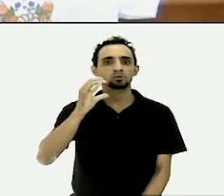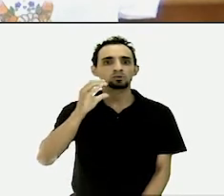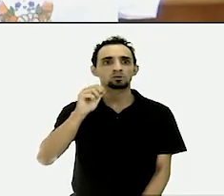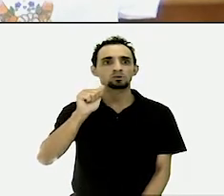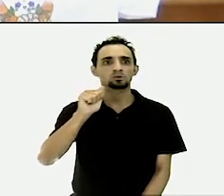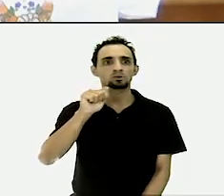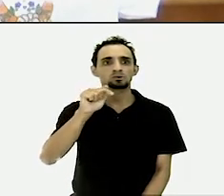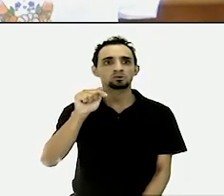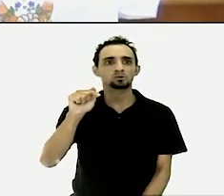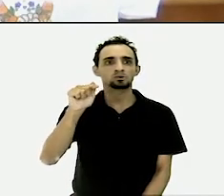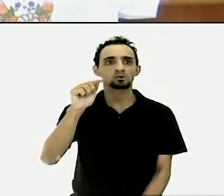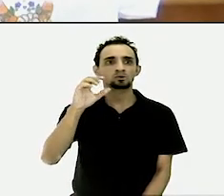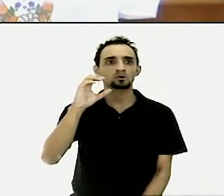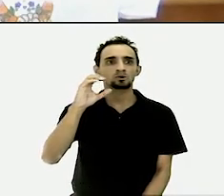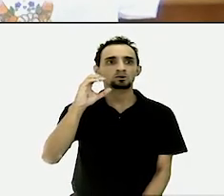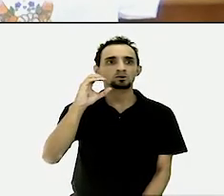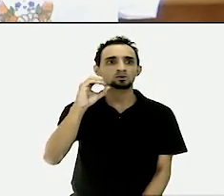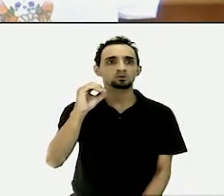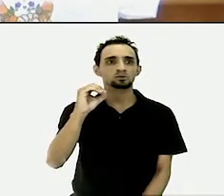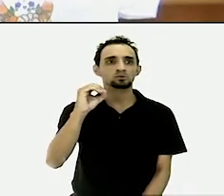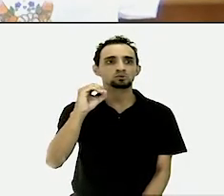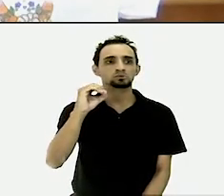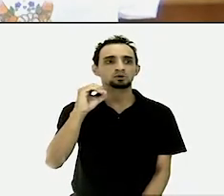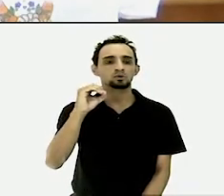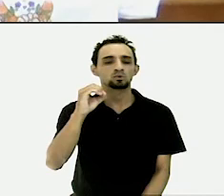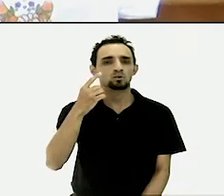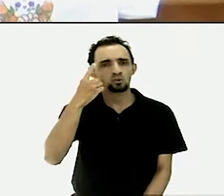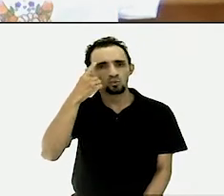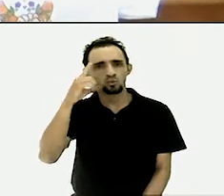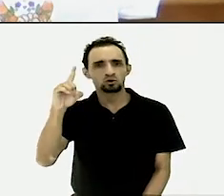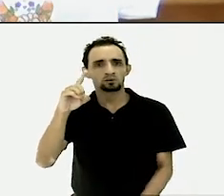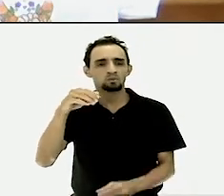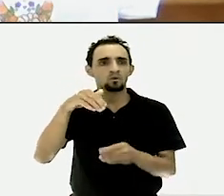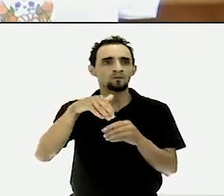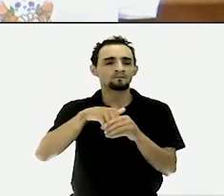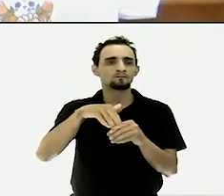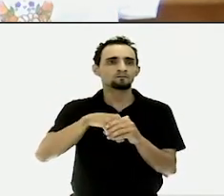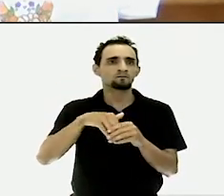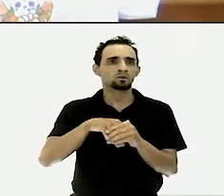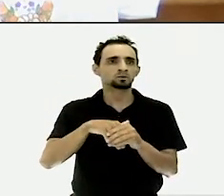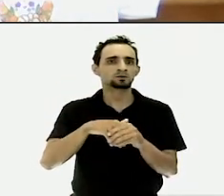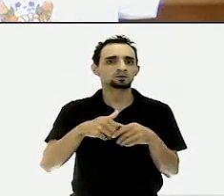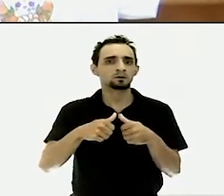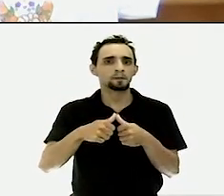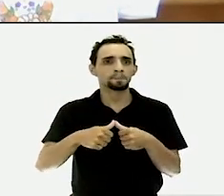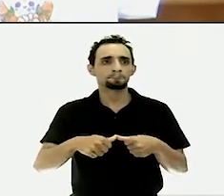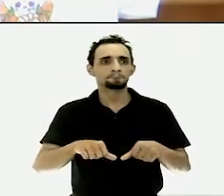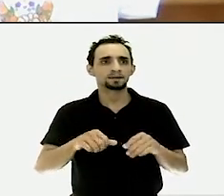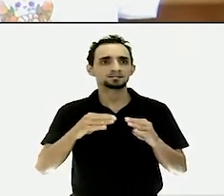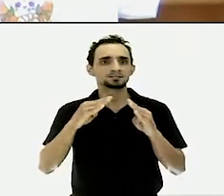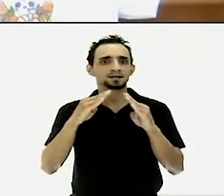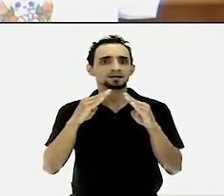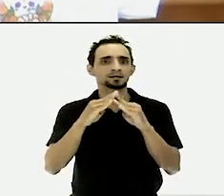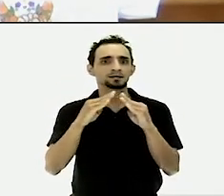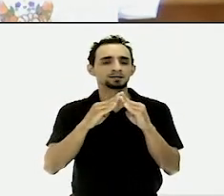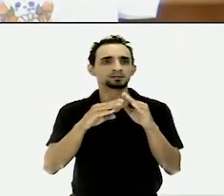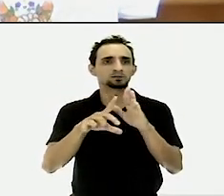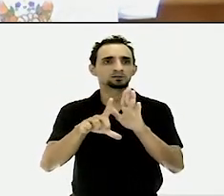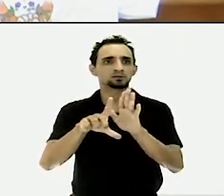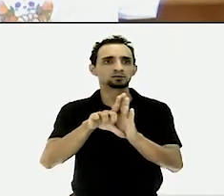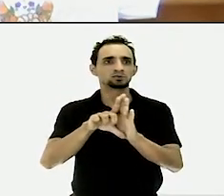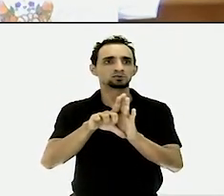em suas redes sociais uma exaltação ao senhor Antônio Heredia Viveiros, Marcos Antônio Heredia